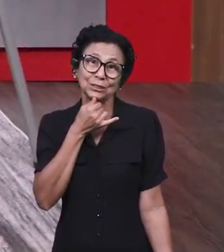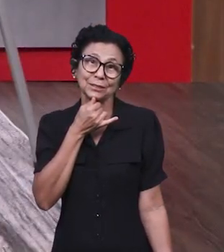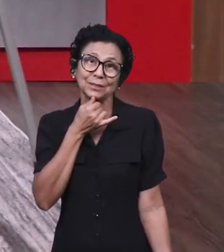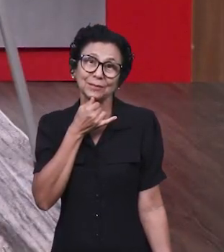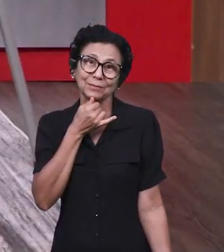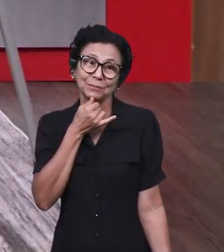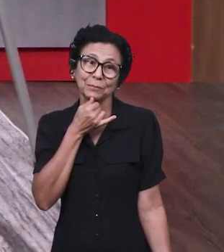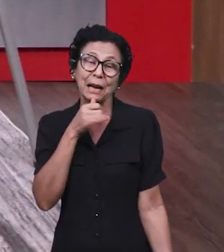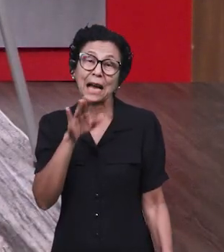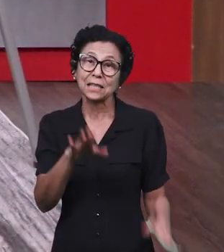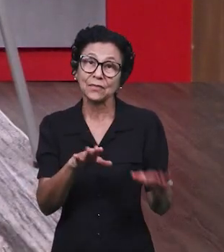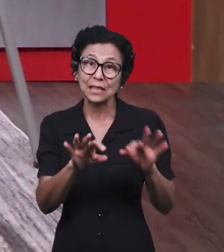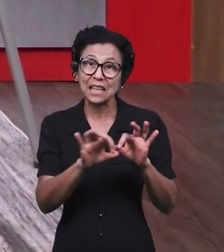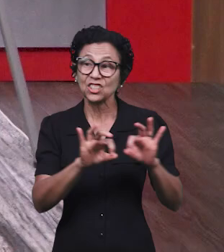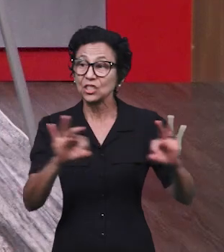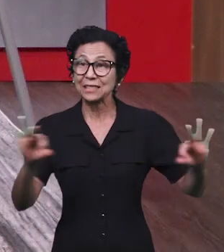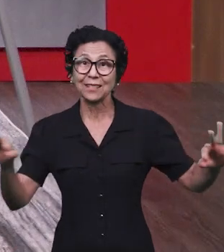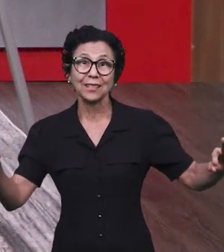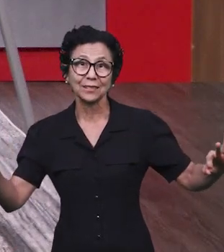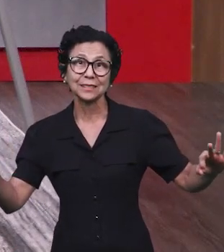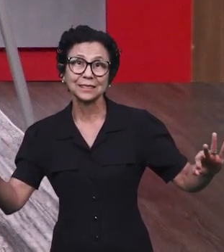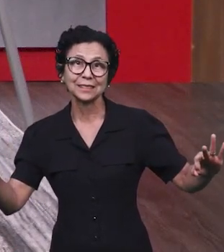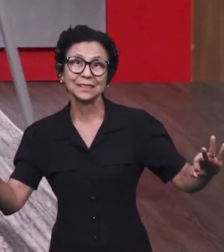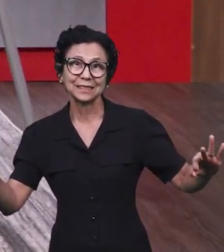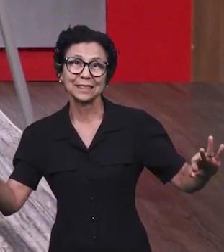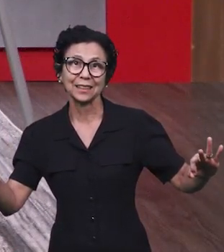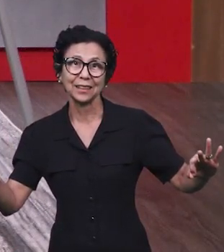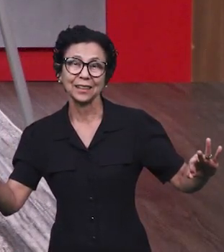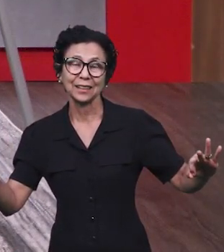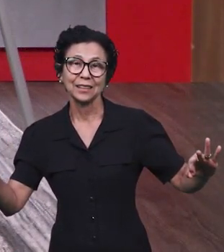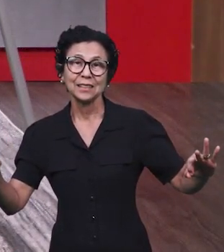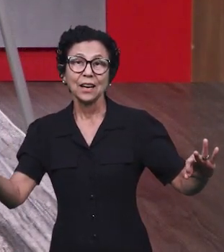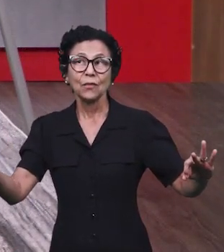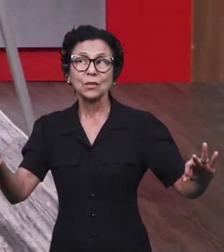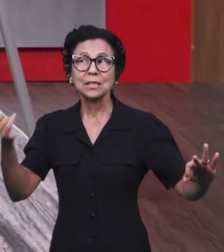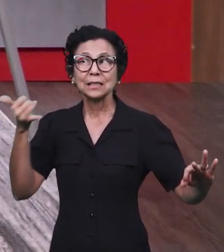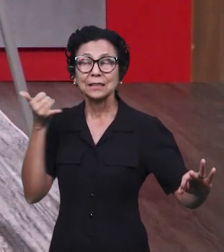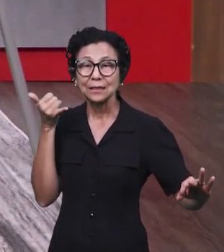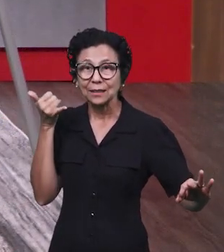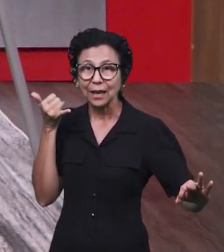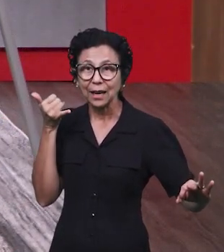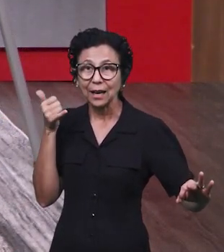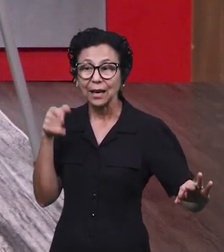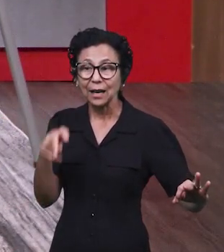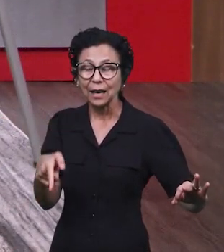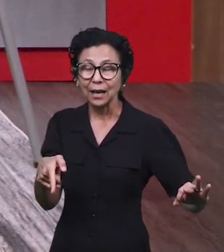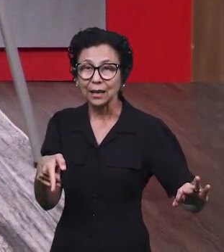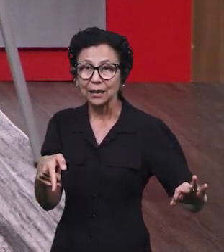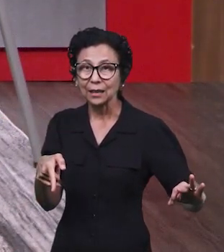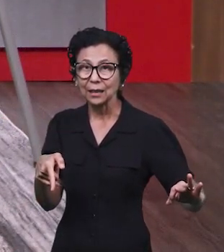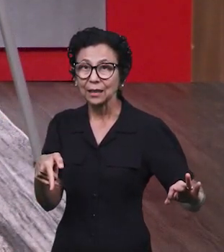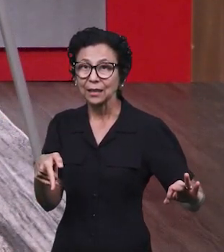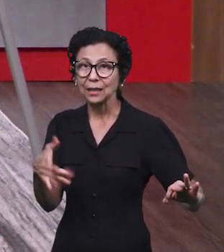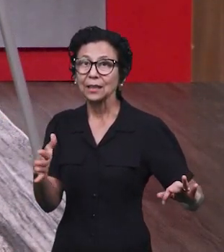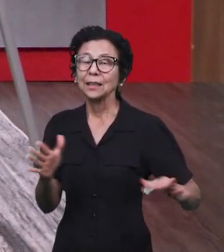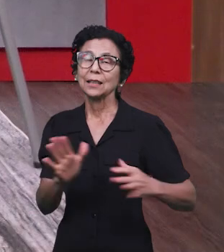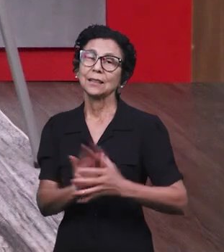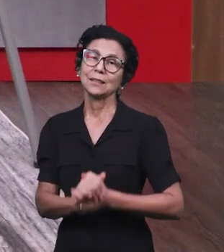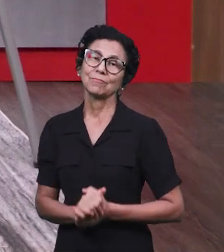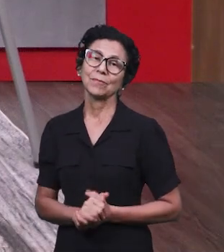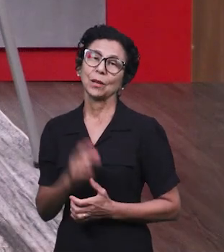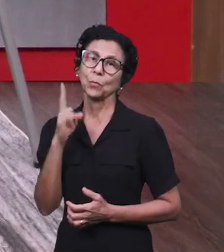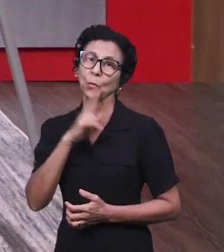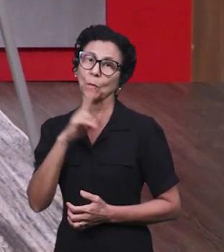deslocamento, as pessoas acham que não, mas você ligar para o serviço especializado, às vezes não dá tempo de salvar a vida